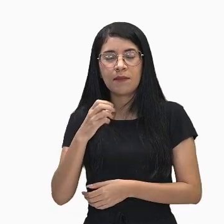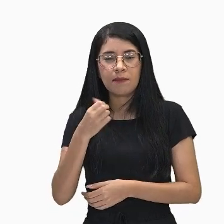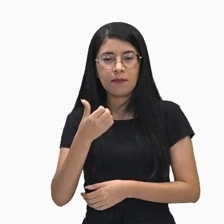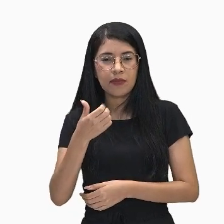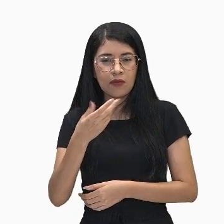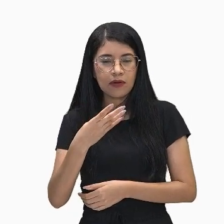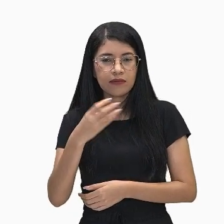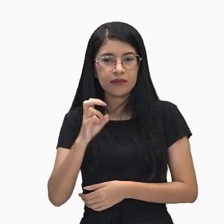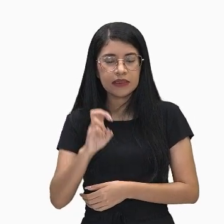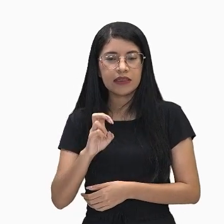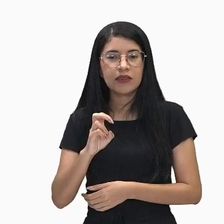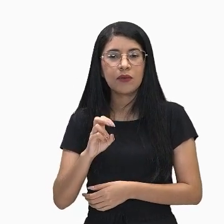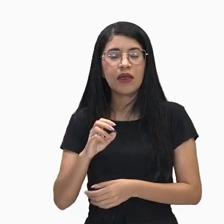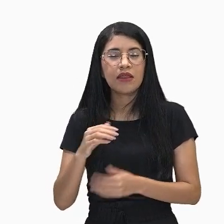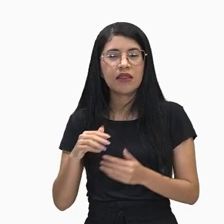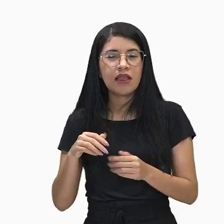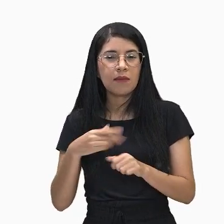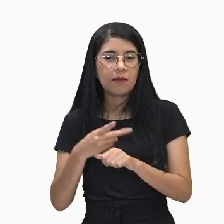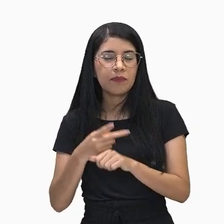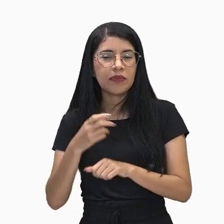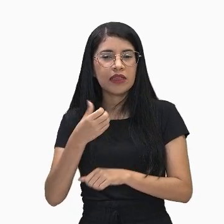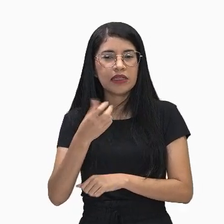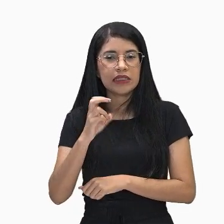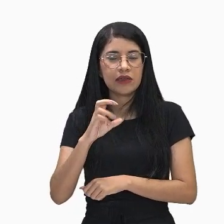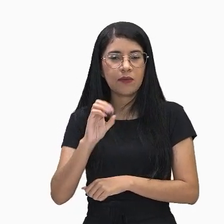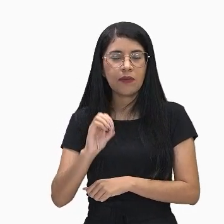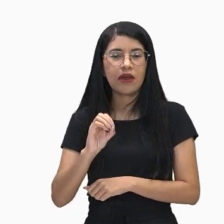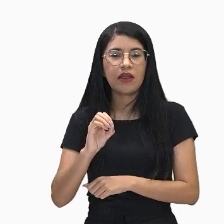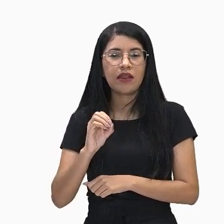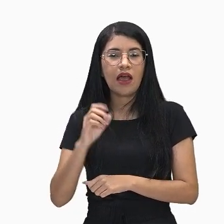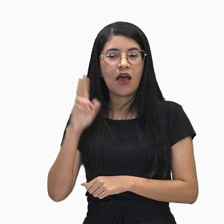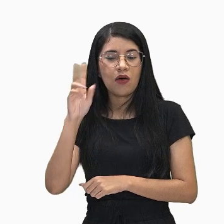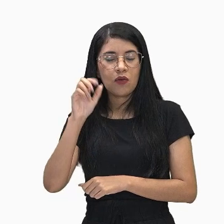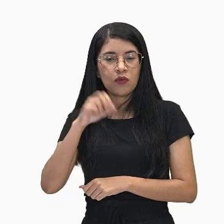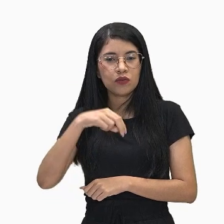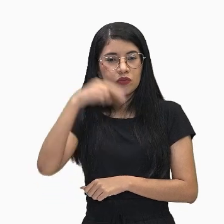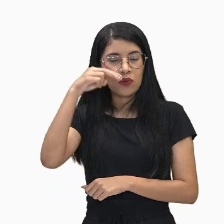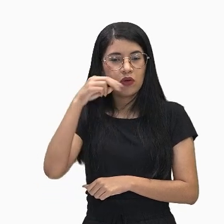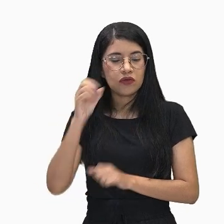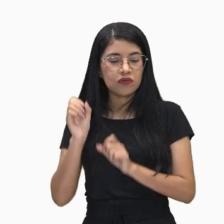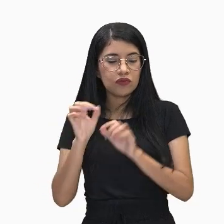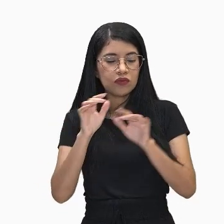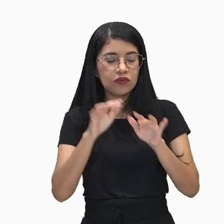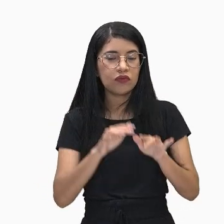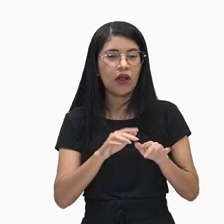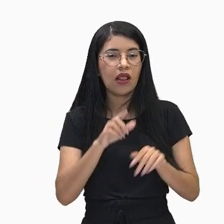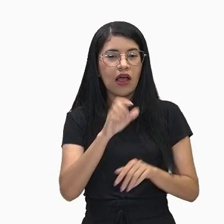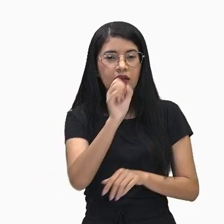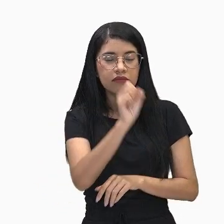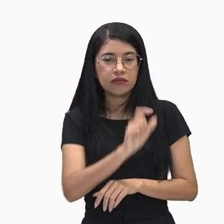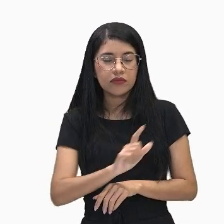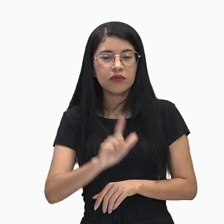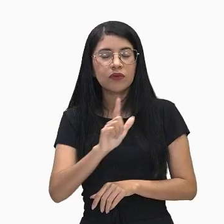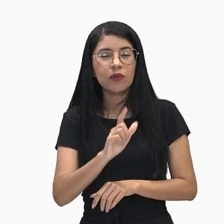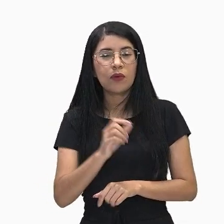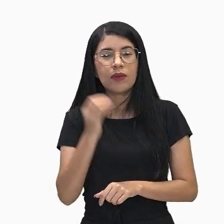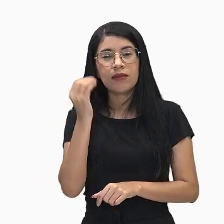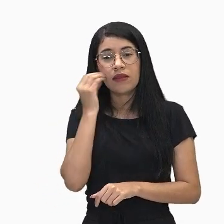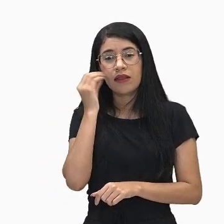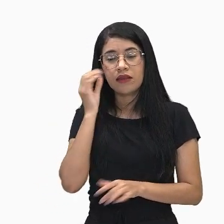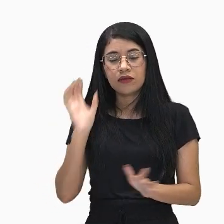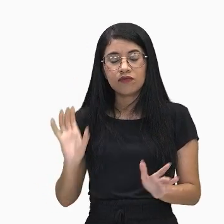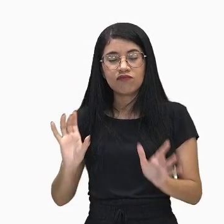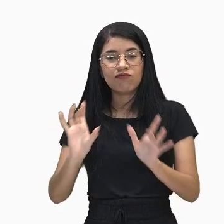no ano de 1950, a Coreia do Norte invade o território da Coreia do Sul na tentativa de unificar